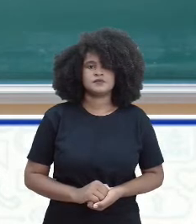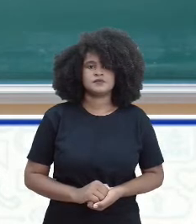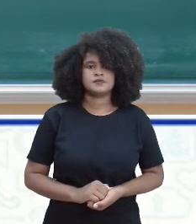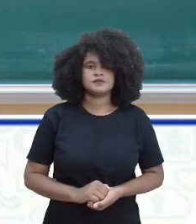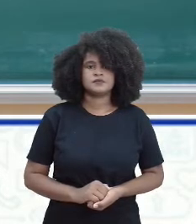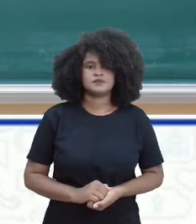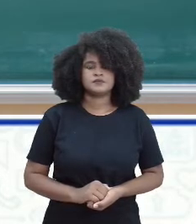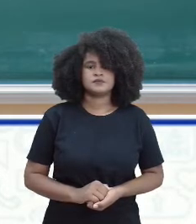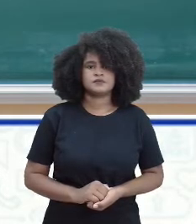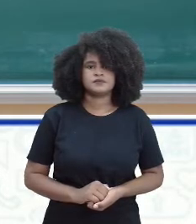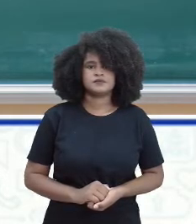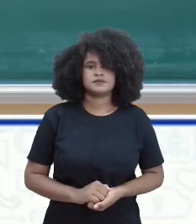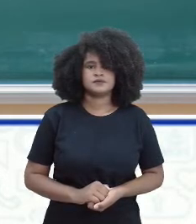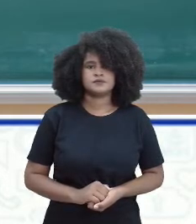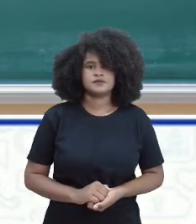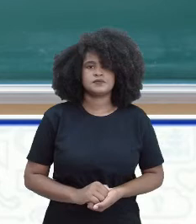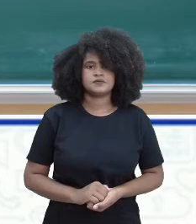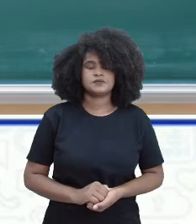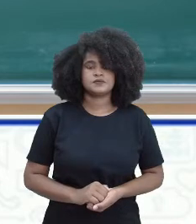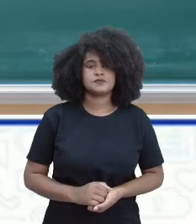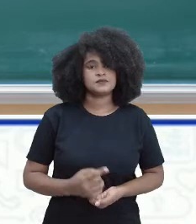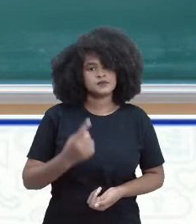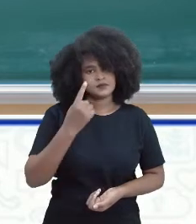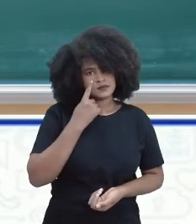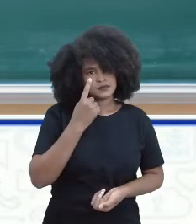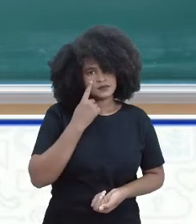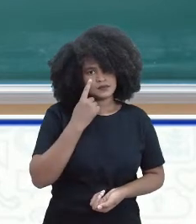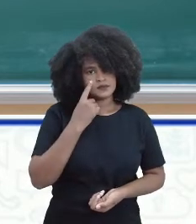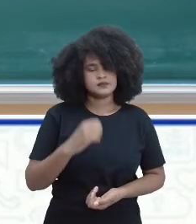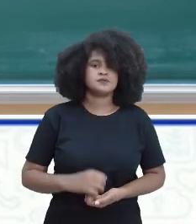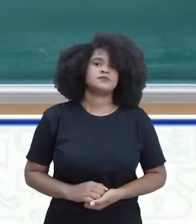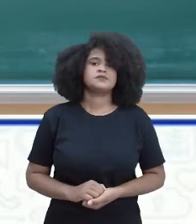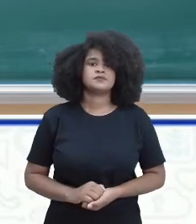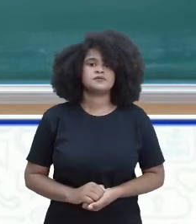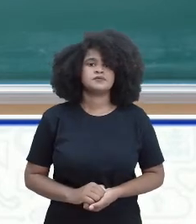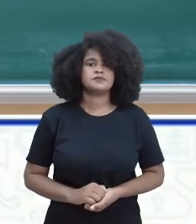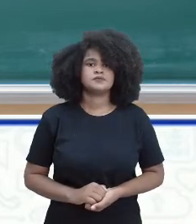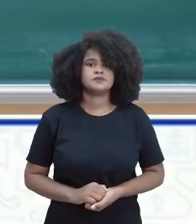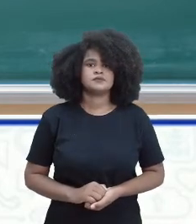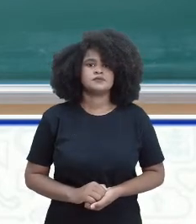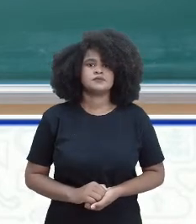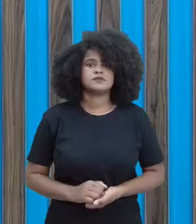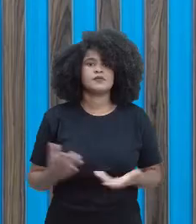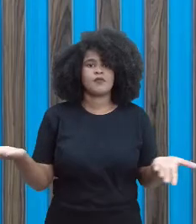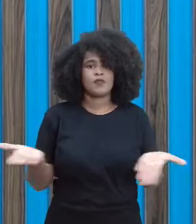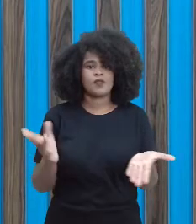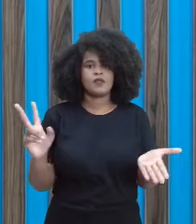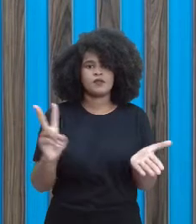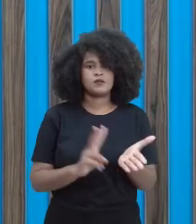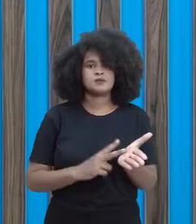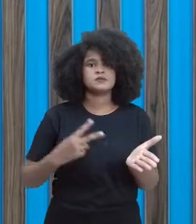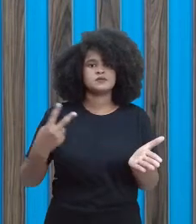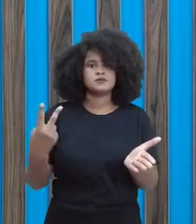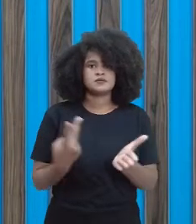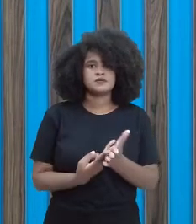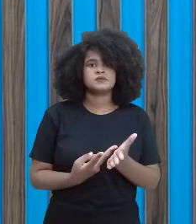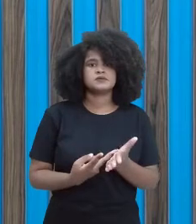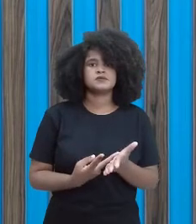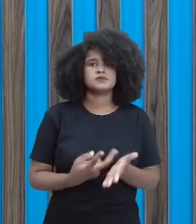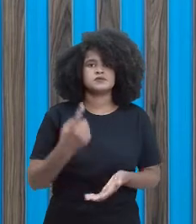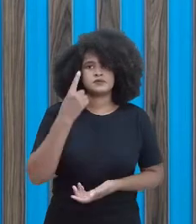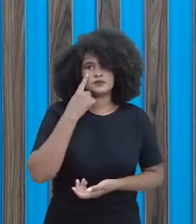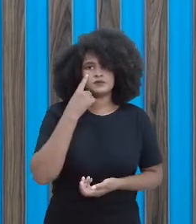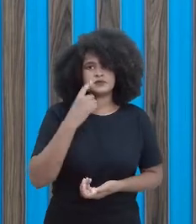in Chile. Olha lá. Então, ajudando vocês aqui, povo. Estamos aqui, ó. Nosso tempo